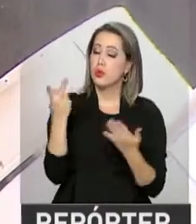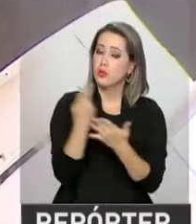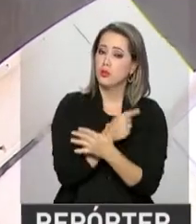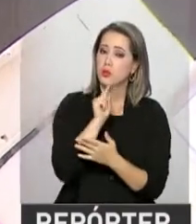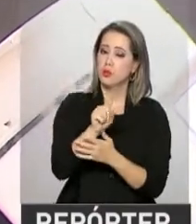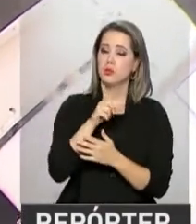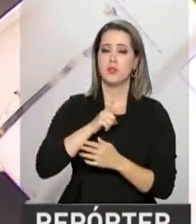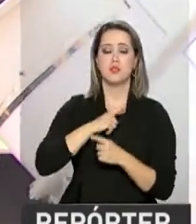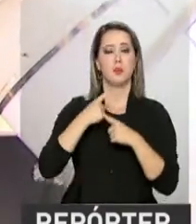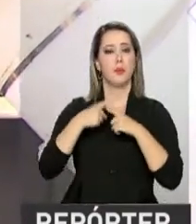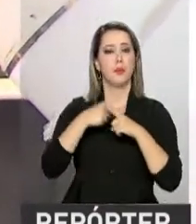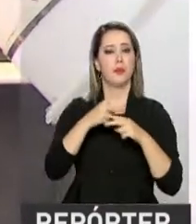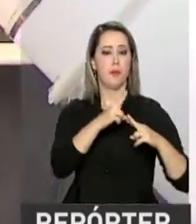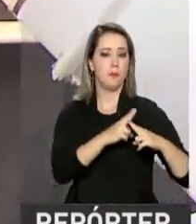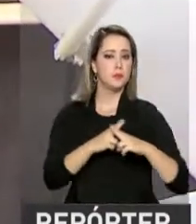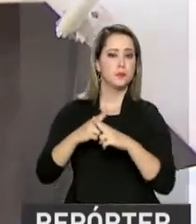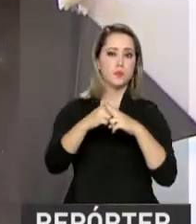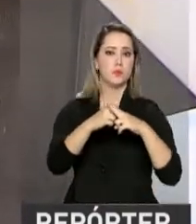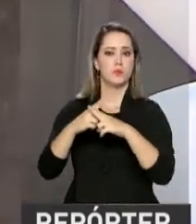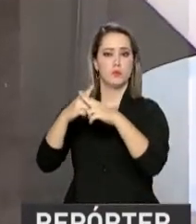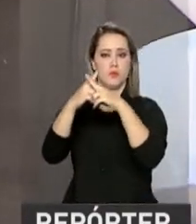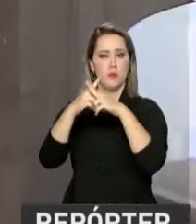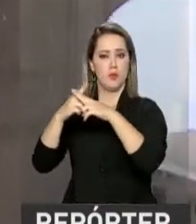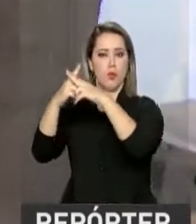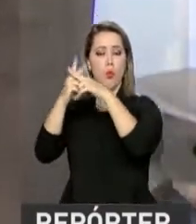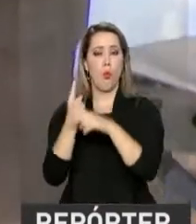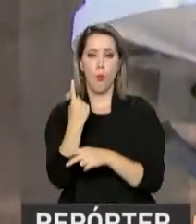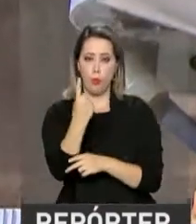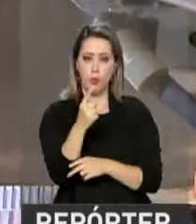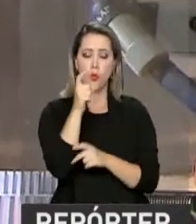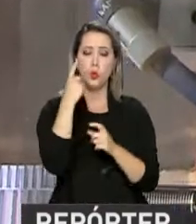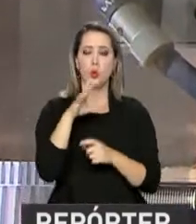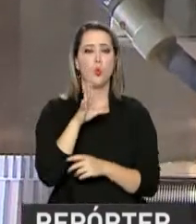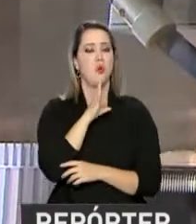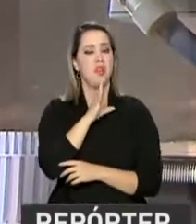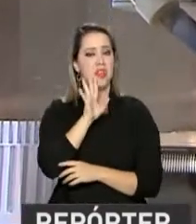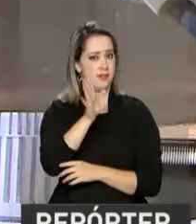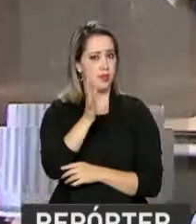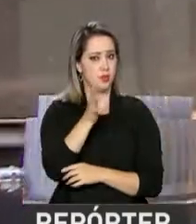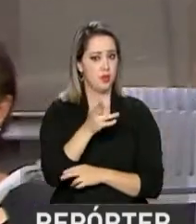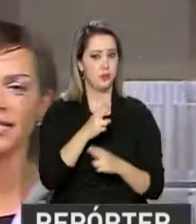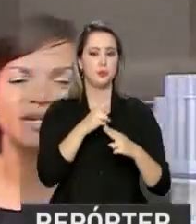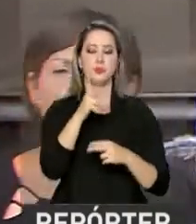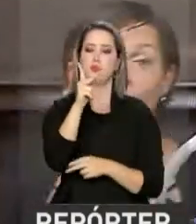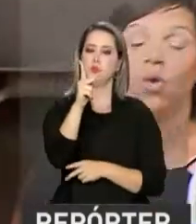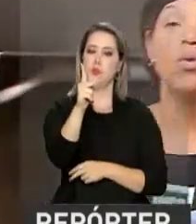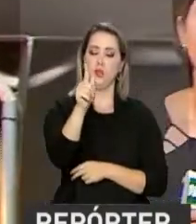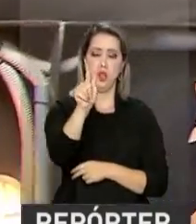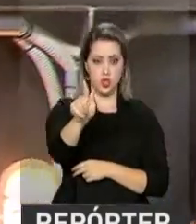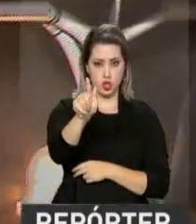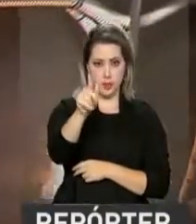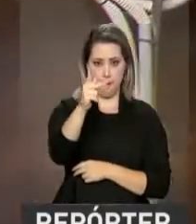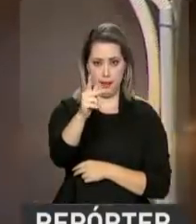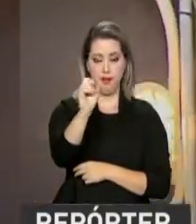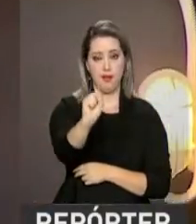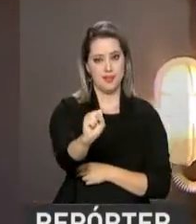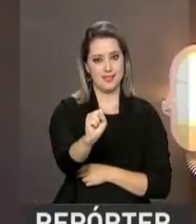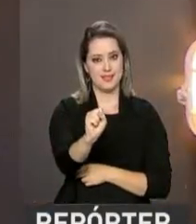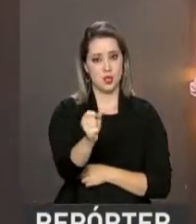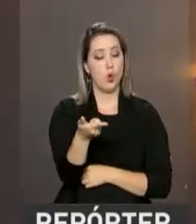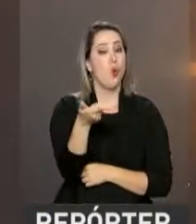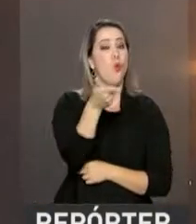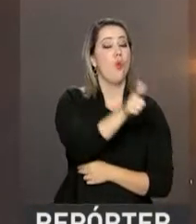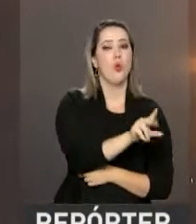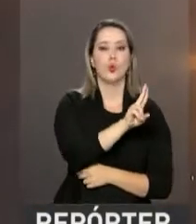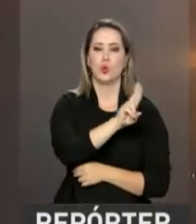georreferenciamento por satélite um deles todo mundo conhece o gts o outro é o bruno mas